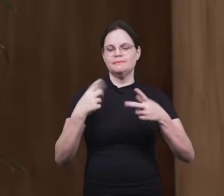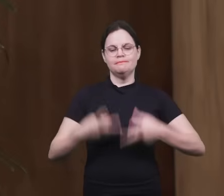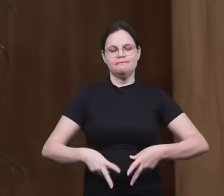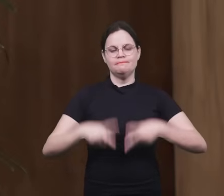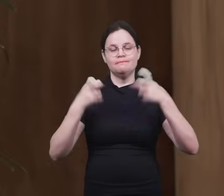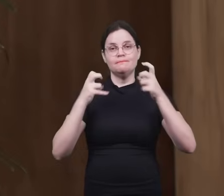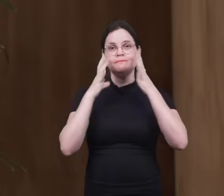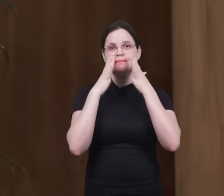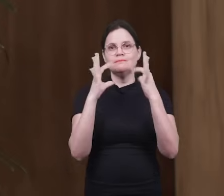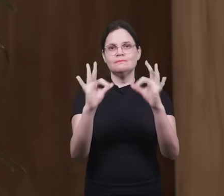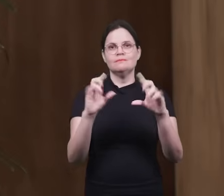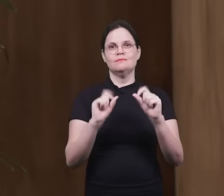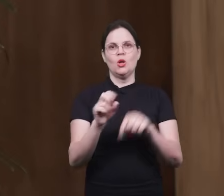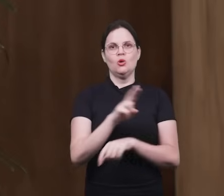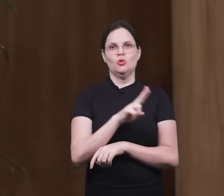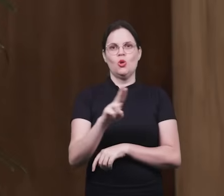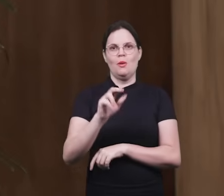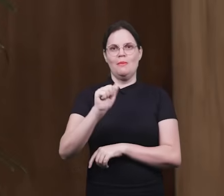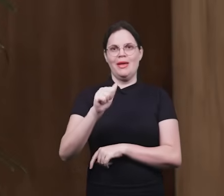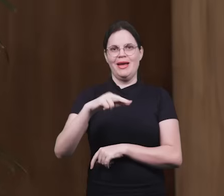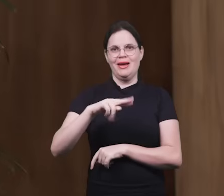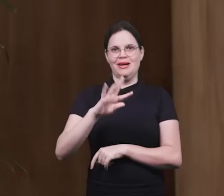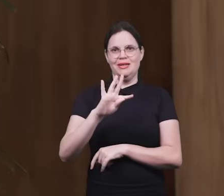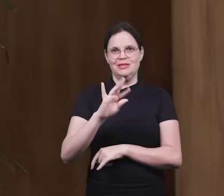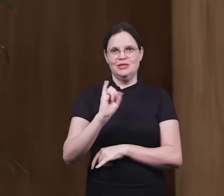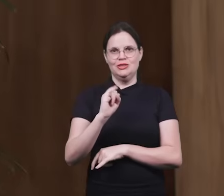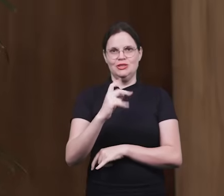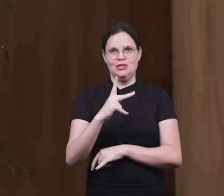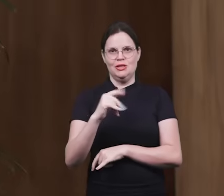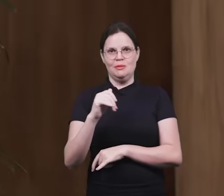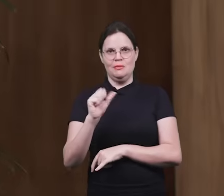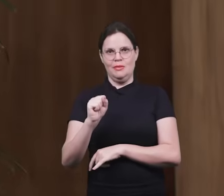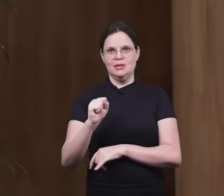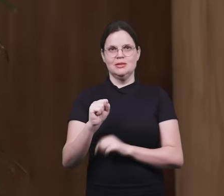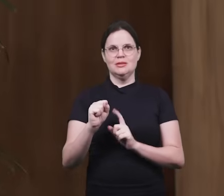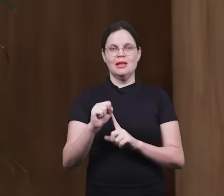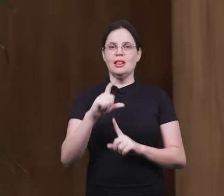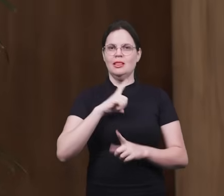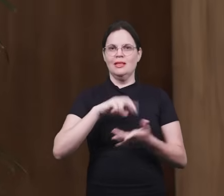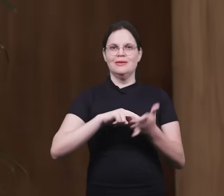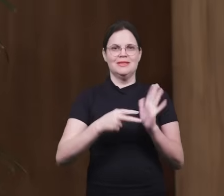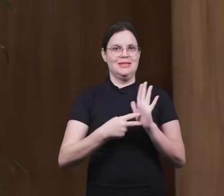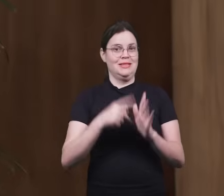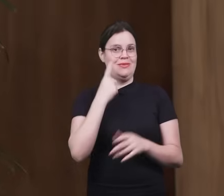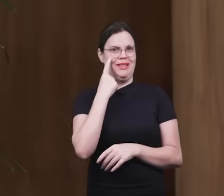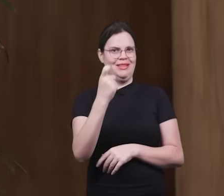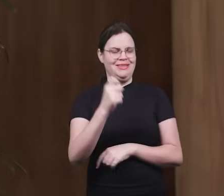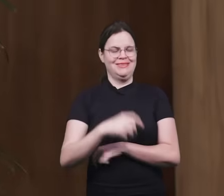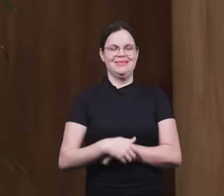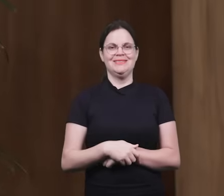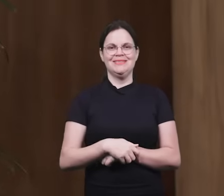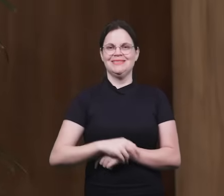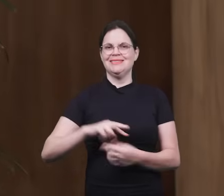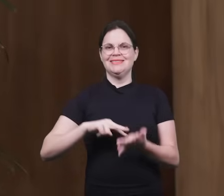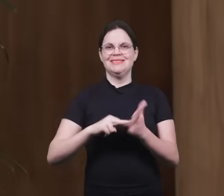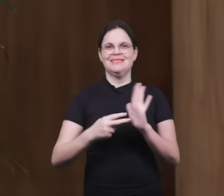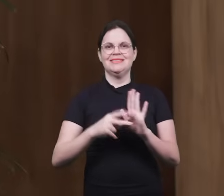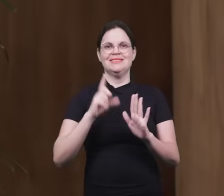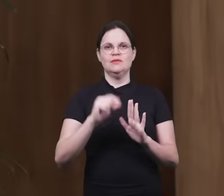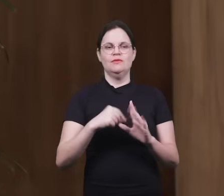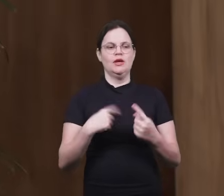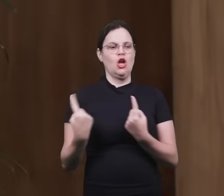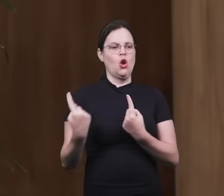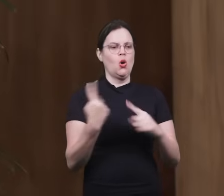atenção, companheiros, é o nome de Antipas, né? O nome de Antipas ele tem um significado interessante. Significa